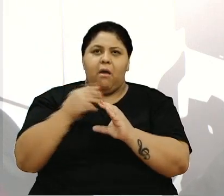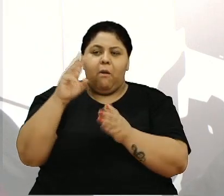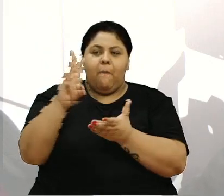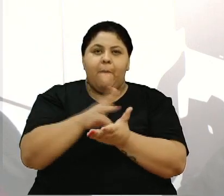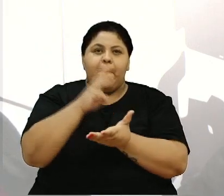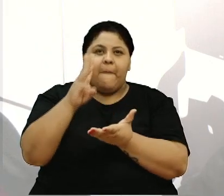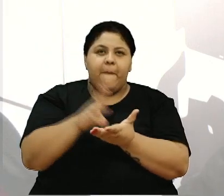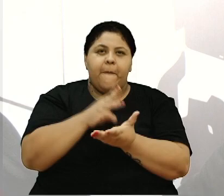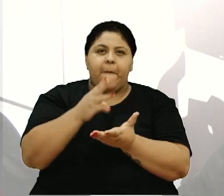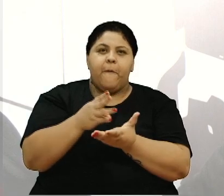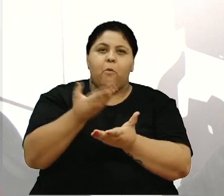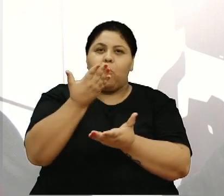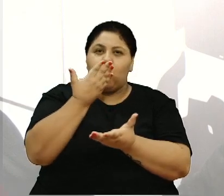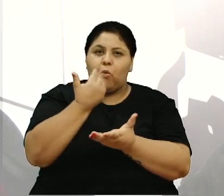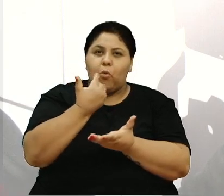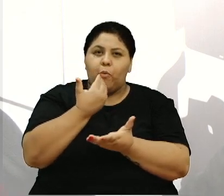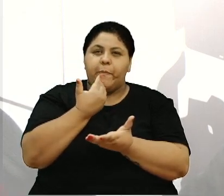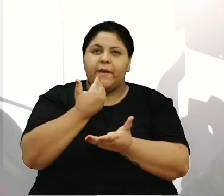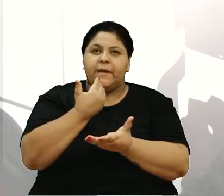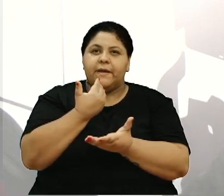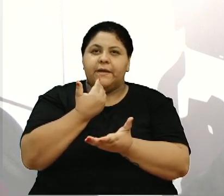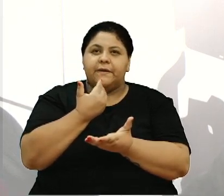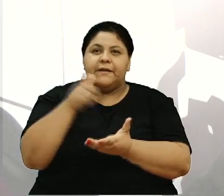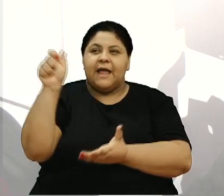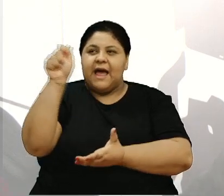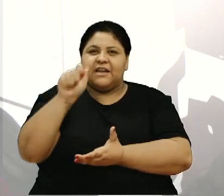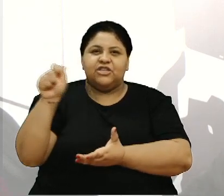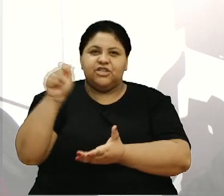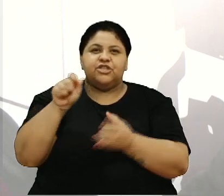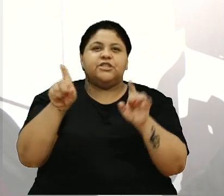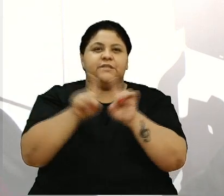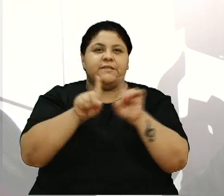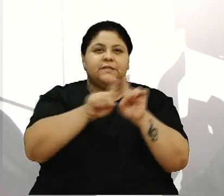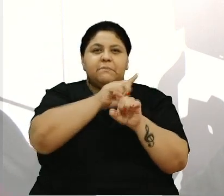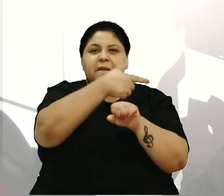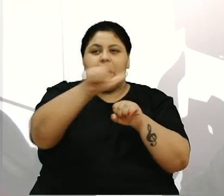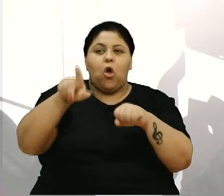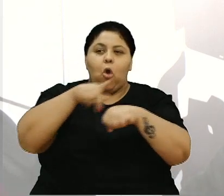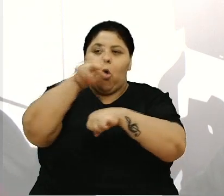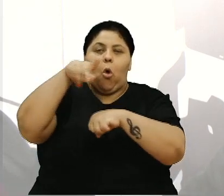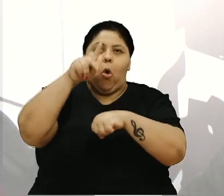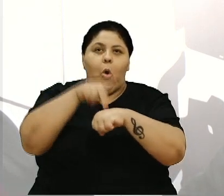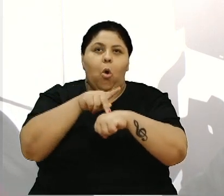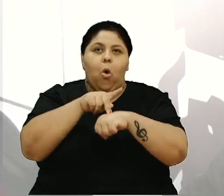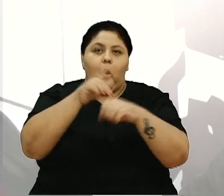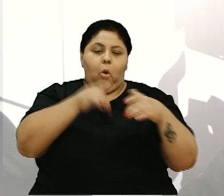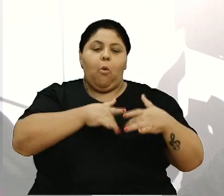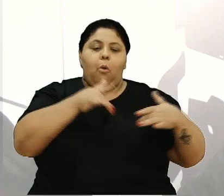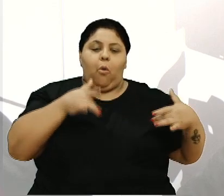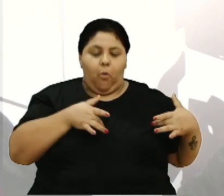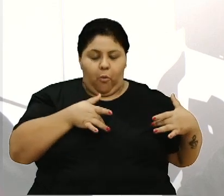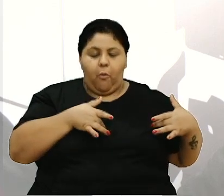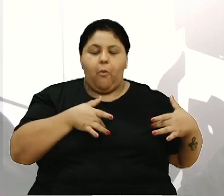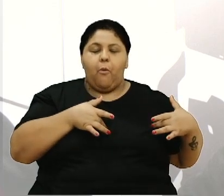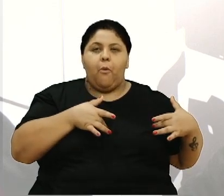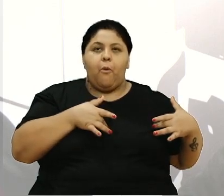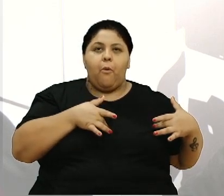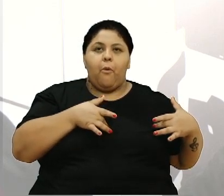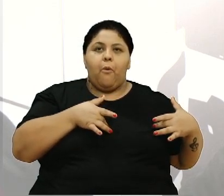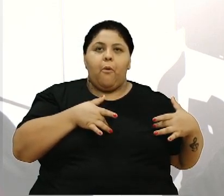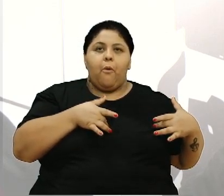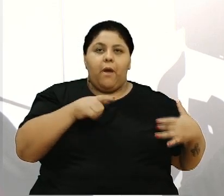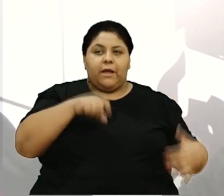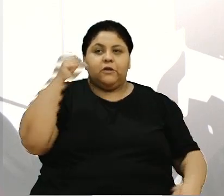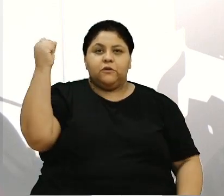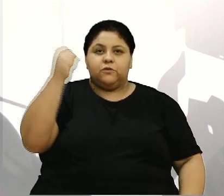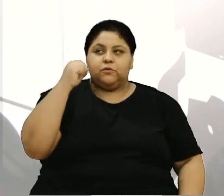mandando donativos, da Argentina e outros países também que estão solidários a esta questão aqui que assolou o Rio Grande do